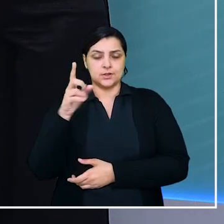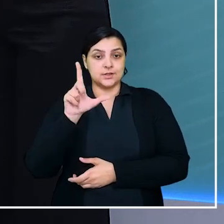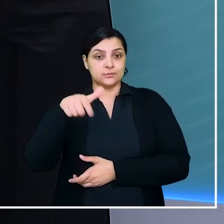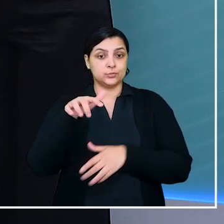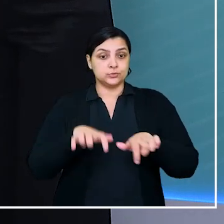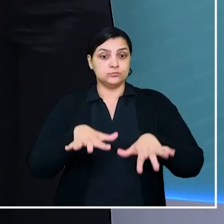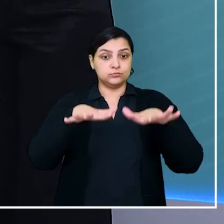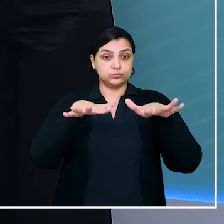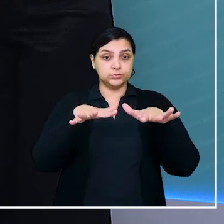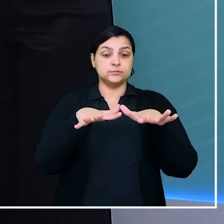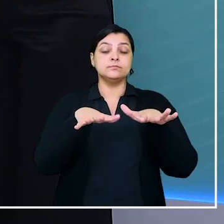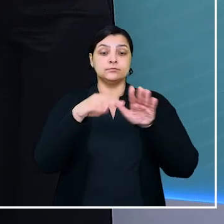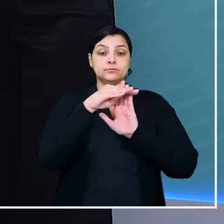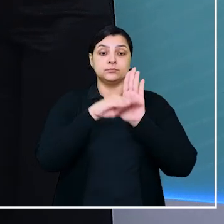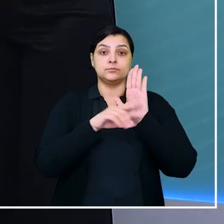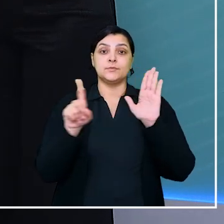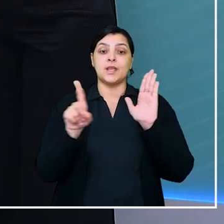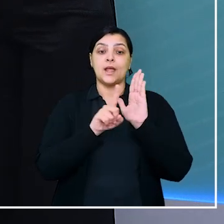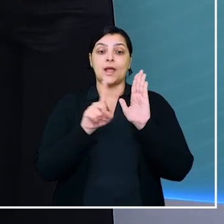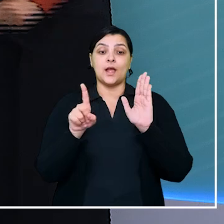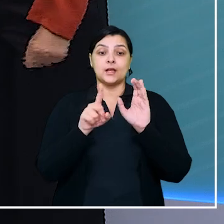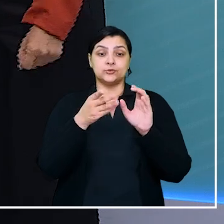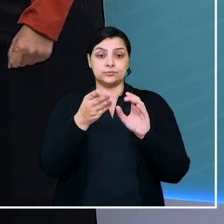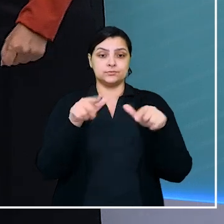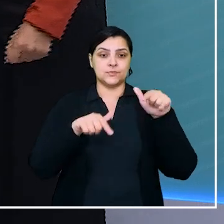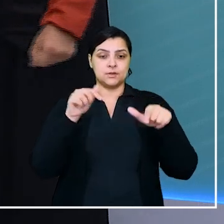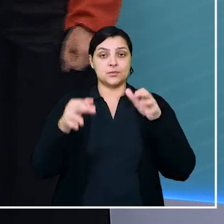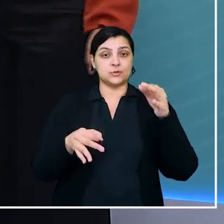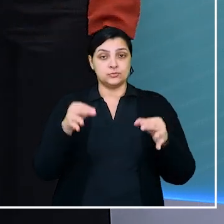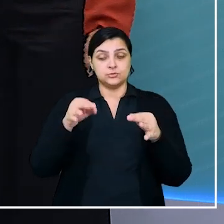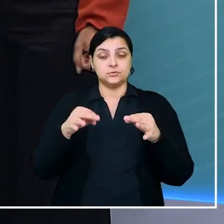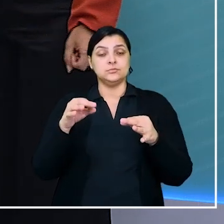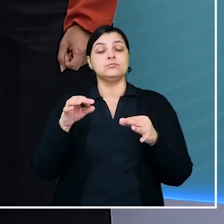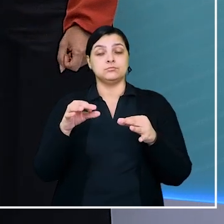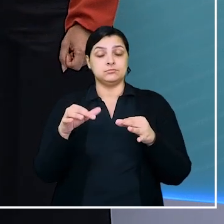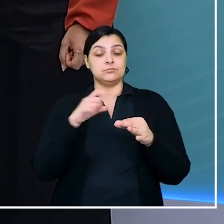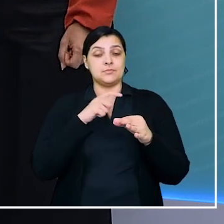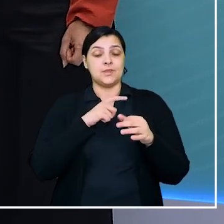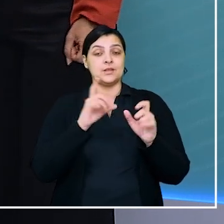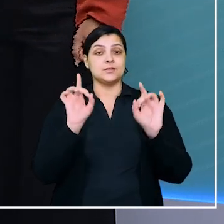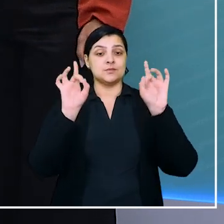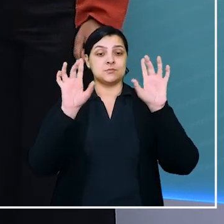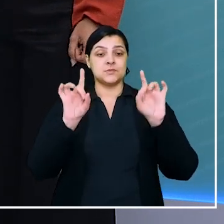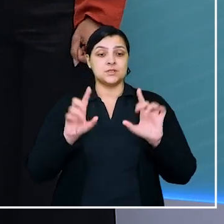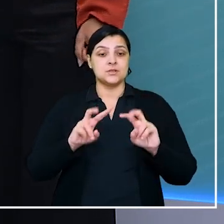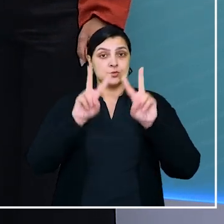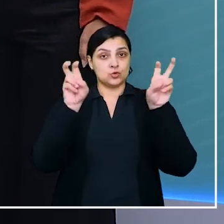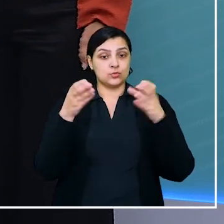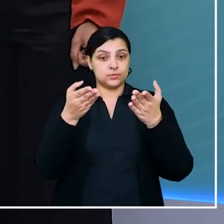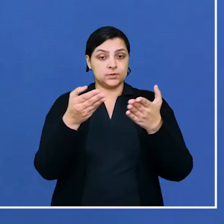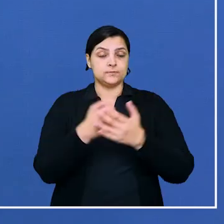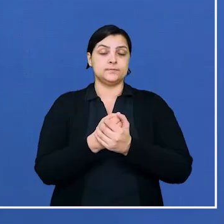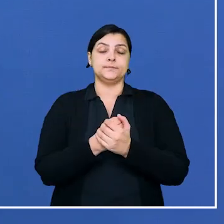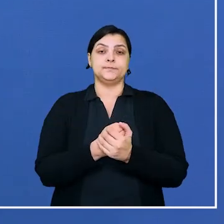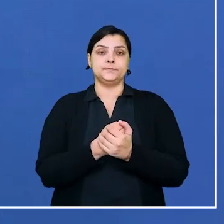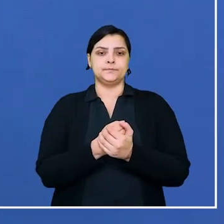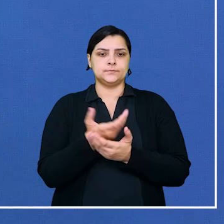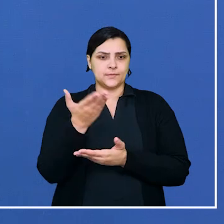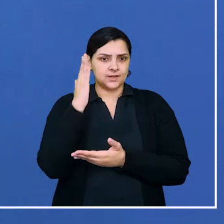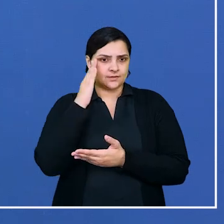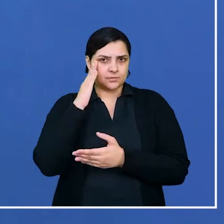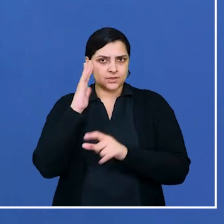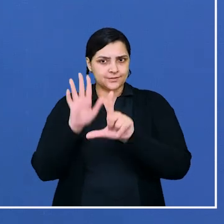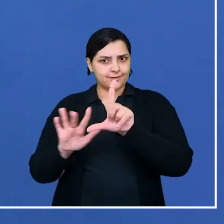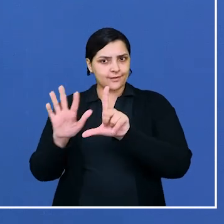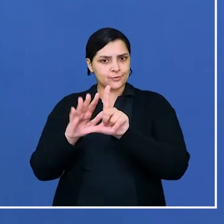após as enchentes, o programa de rádio do TST Trabalho e Justiça preparou uma edição especial sobre o assunto. Para ouvir,